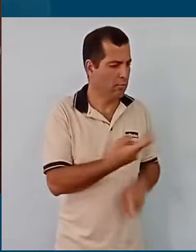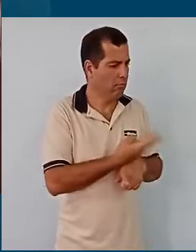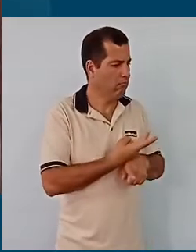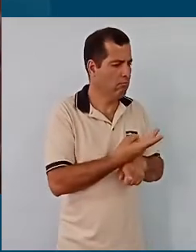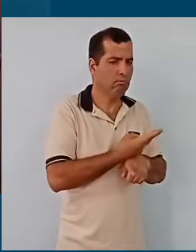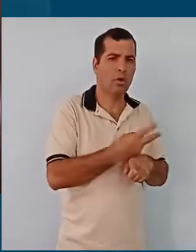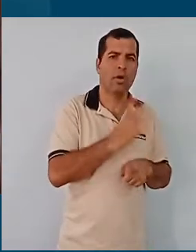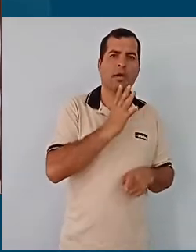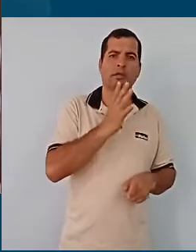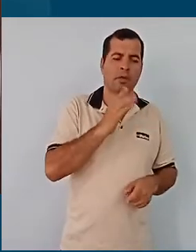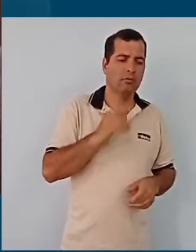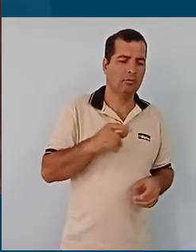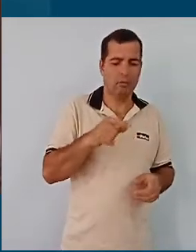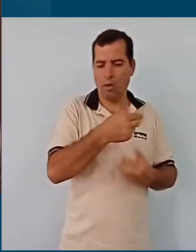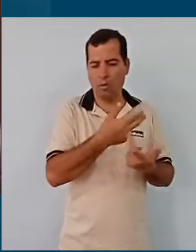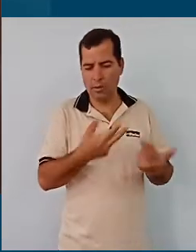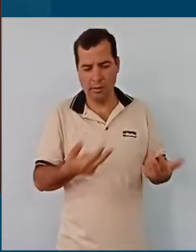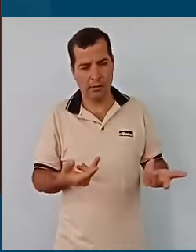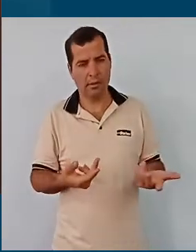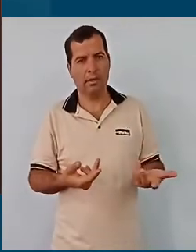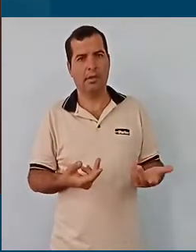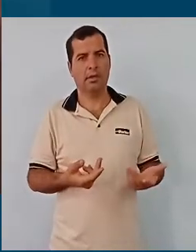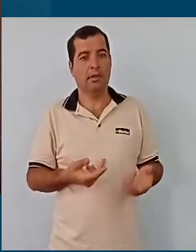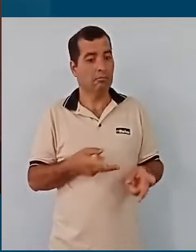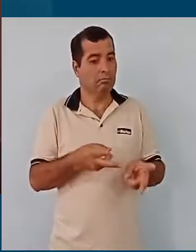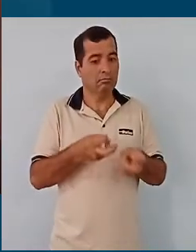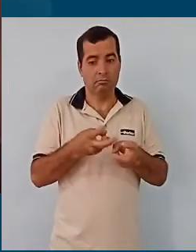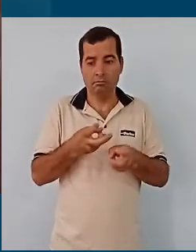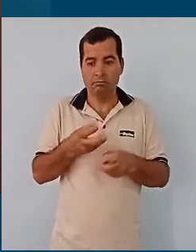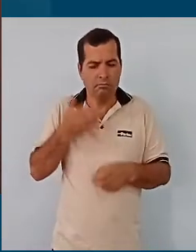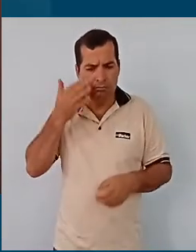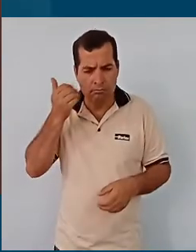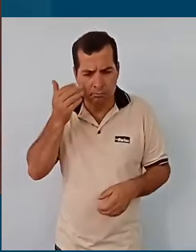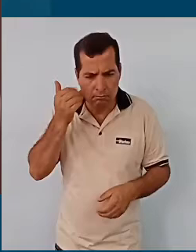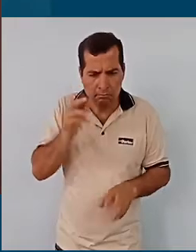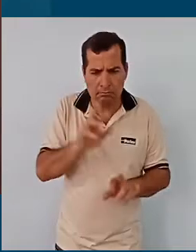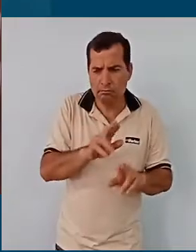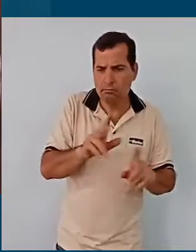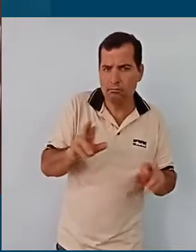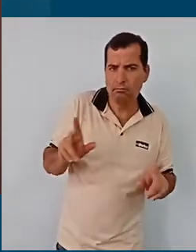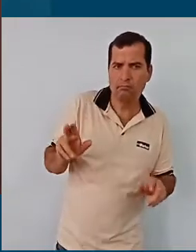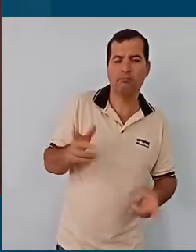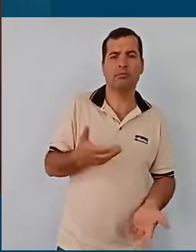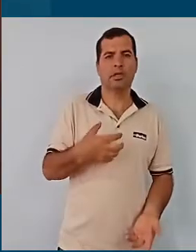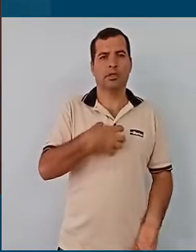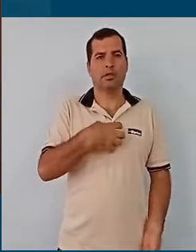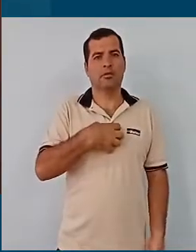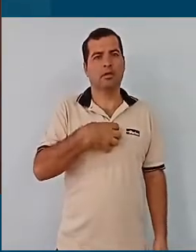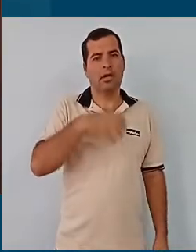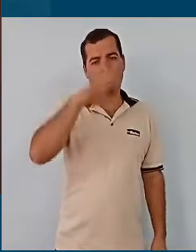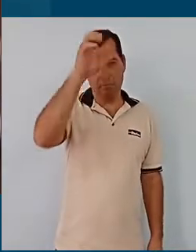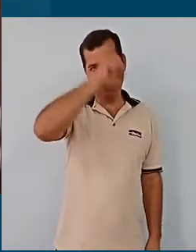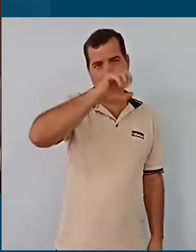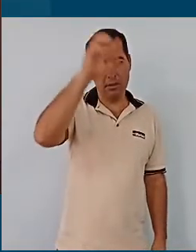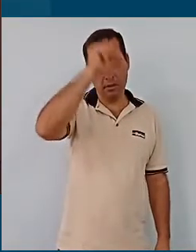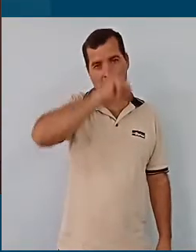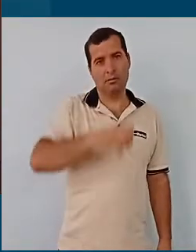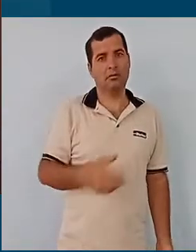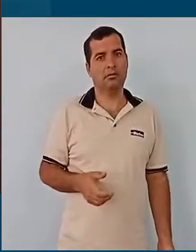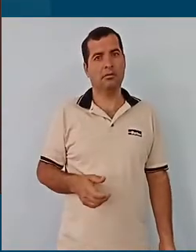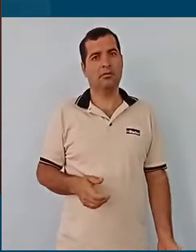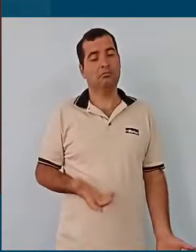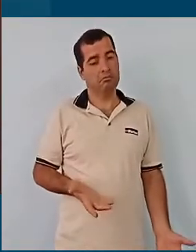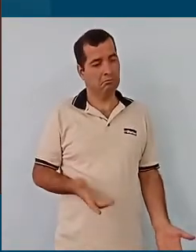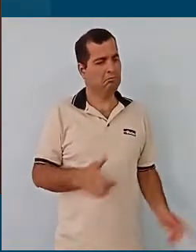fonte, extraindo o conhecimento das diversas fontes, de maneira diferente. De um vídeo é de um jeito, do texto